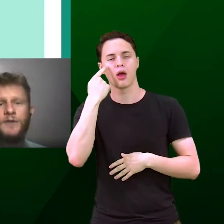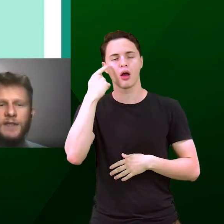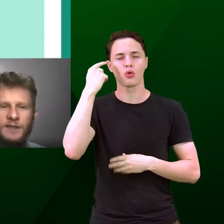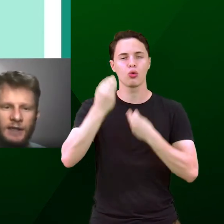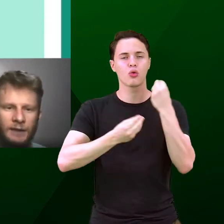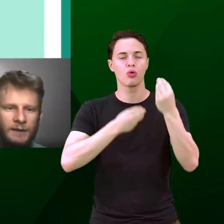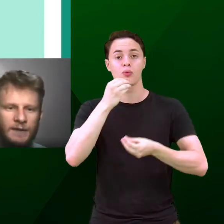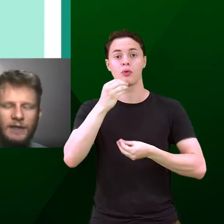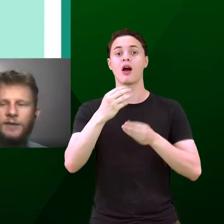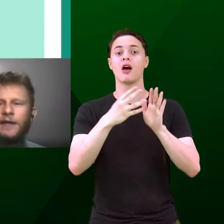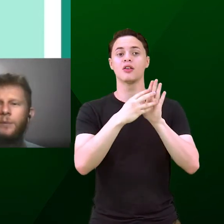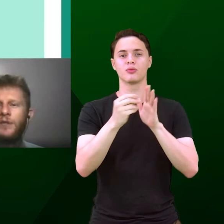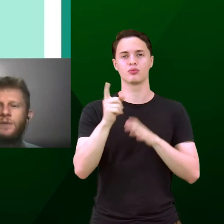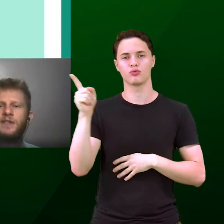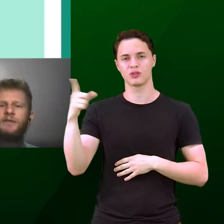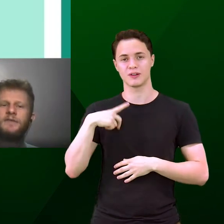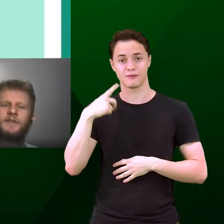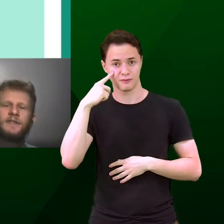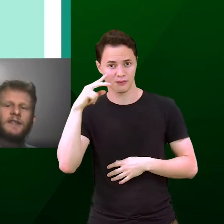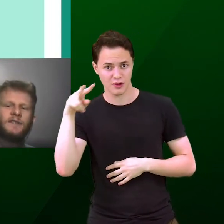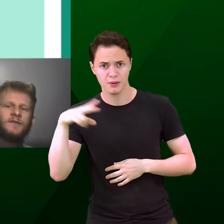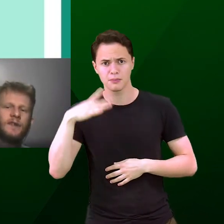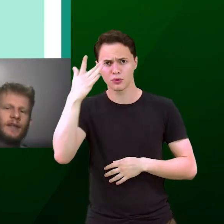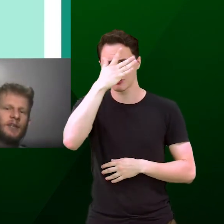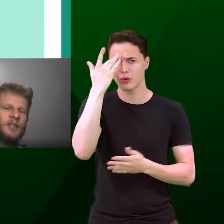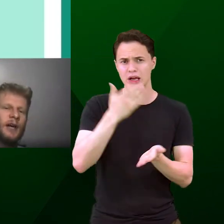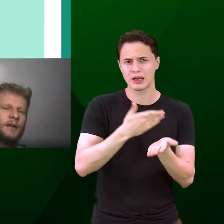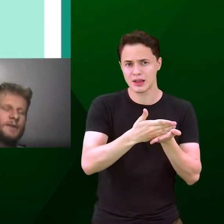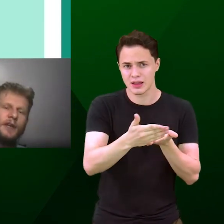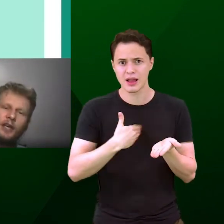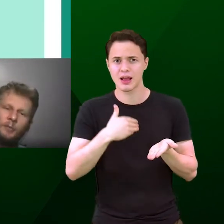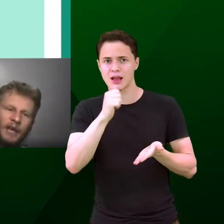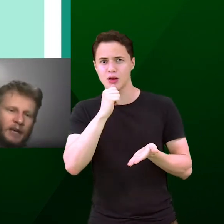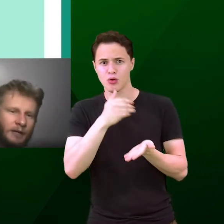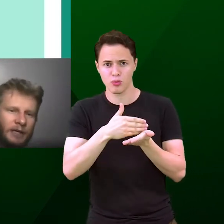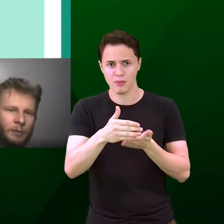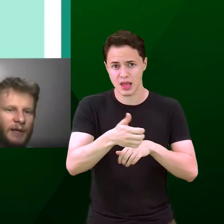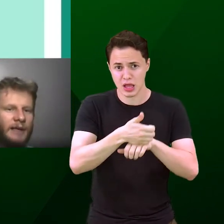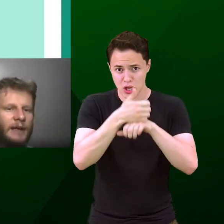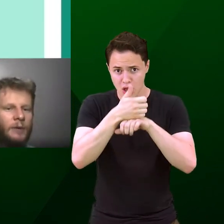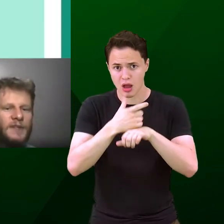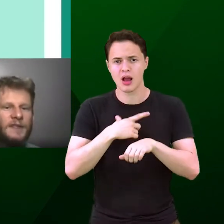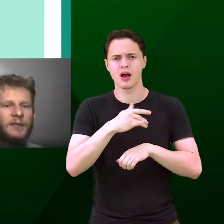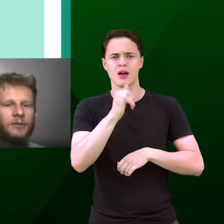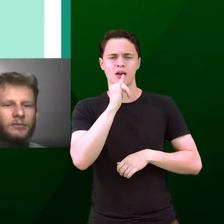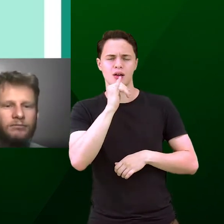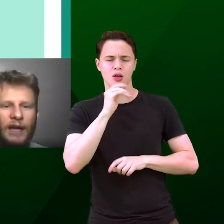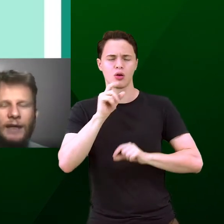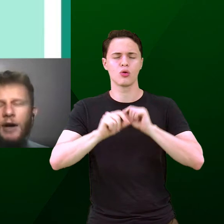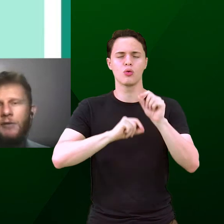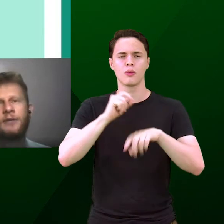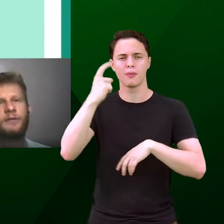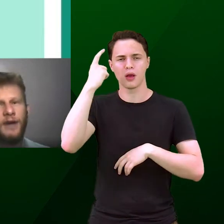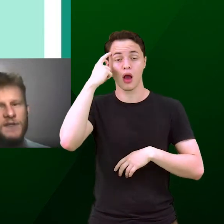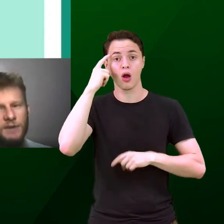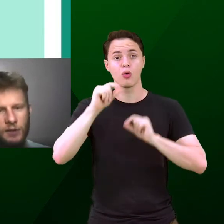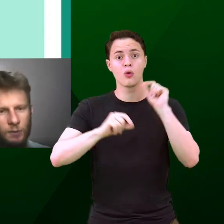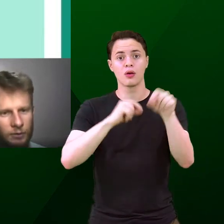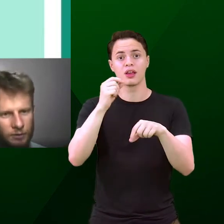faz algum tipo de atividade, mas ainda não está correndo, gostaria de começar a correr, só joga no futebol, mas cansa,